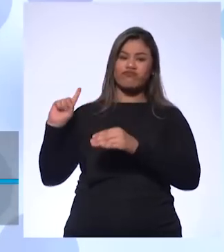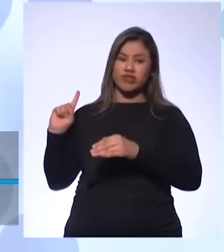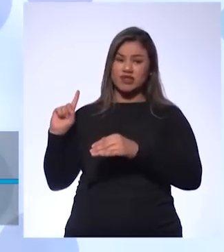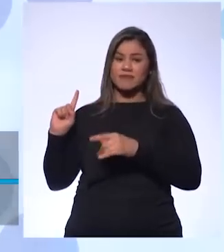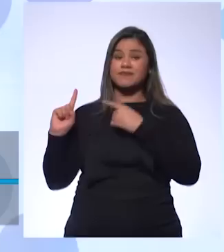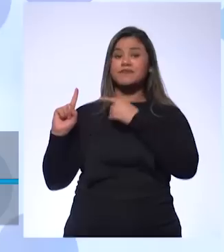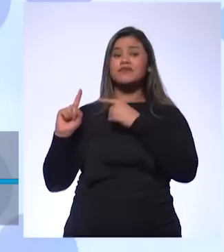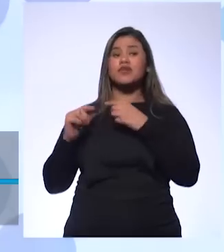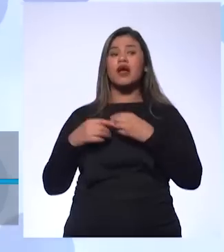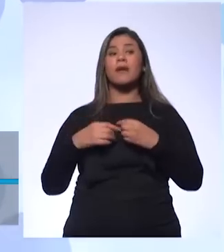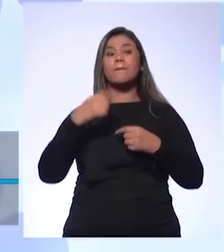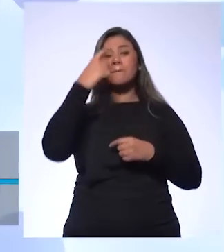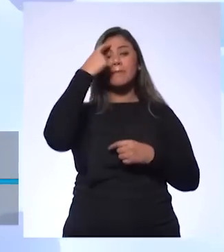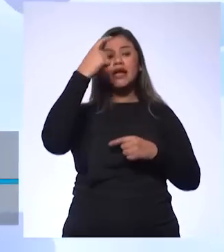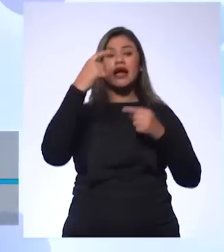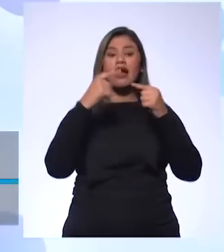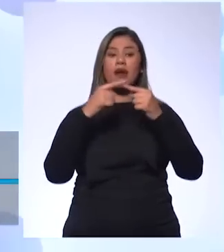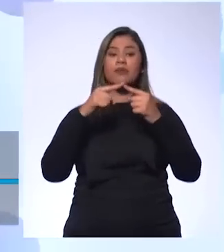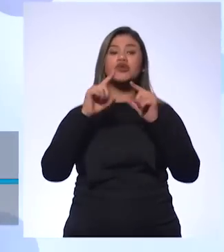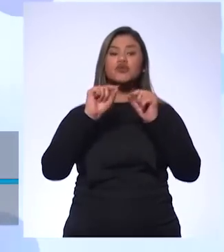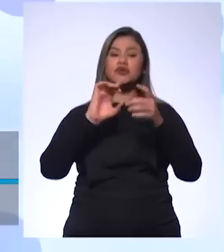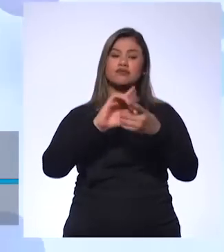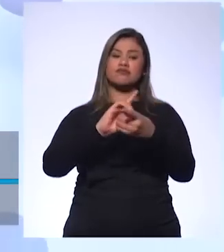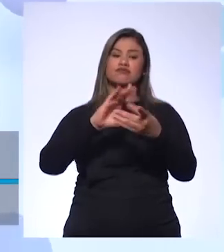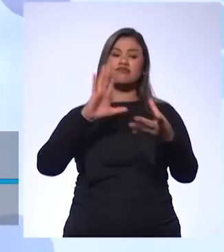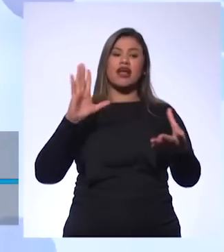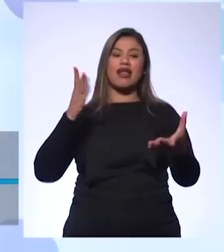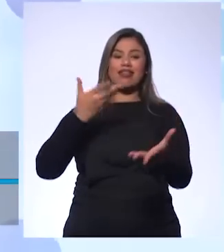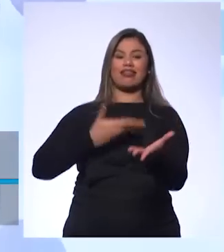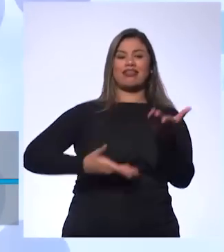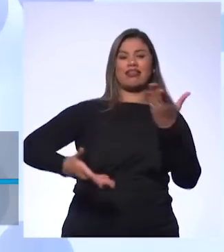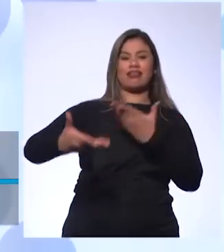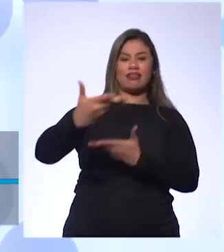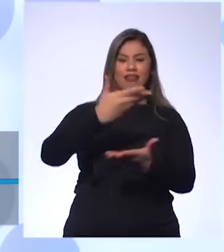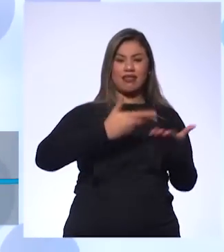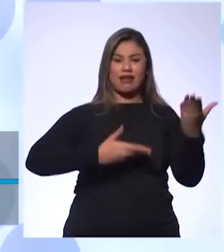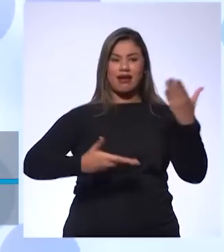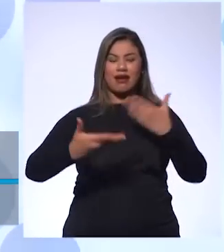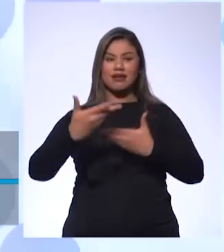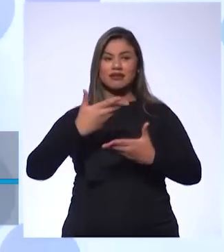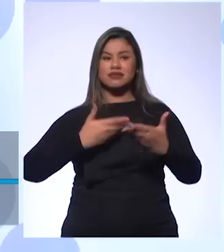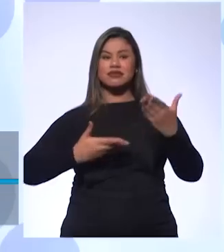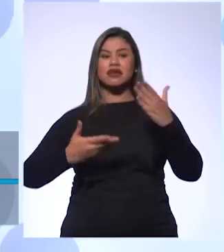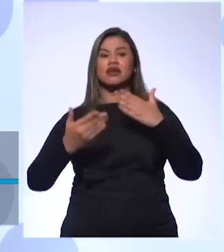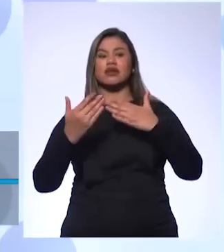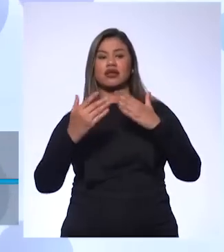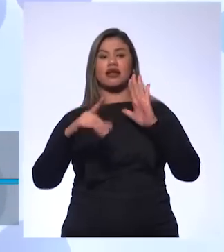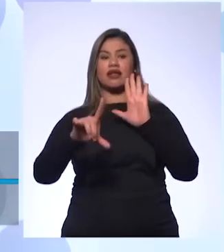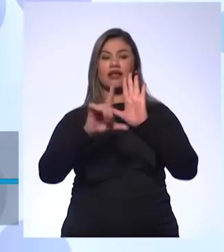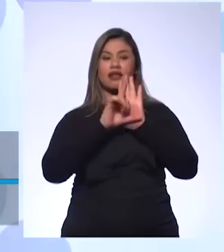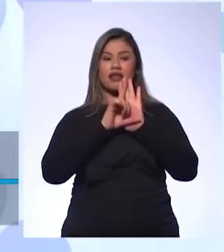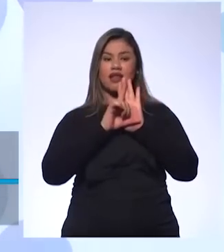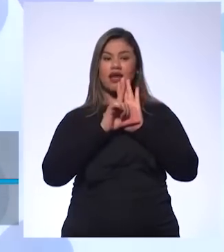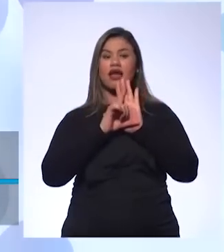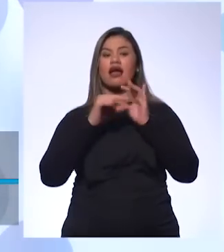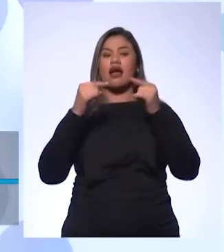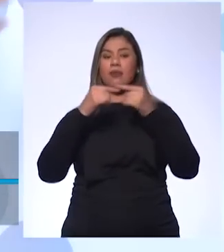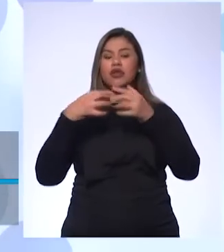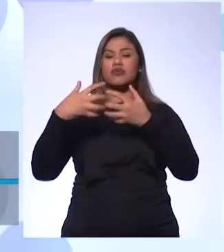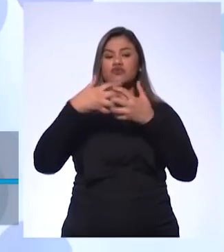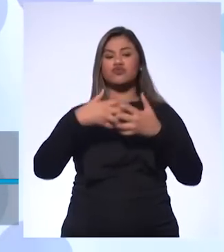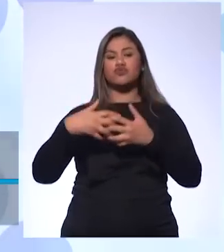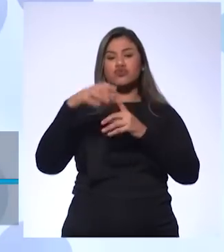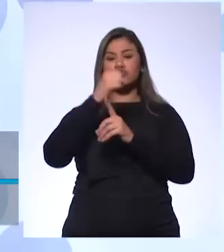ocupar os espaços sobre um caráter democrático, sobre um caráter institucional, sobre um caráter que é previsto em lei enquanto função